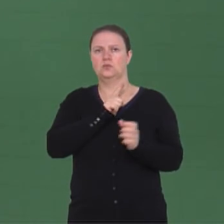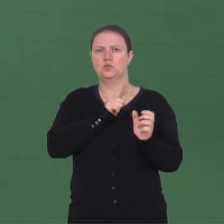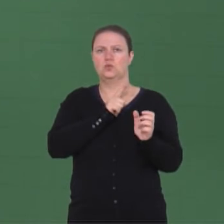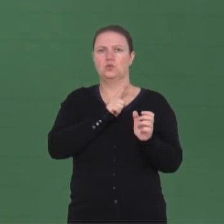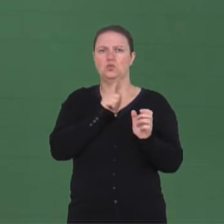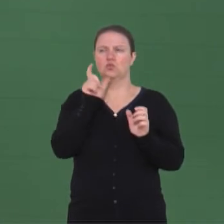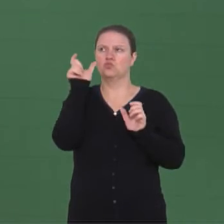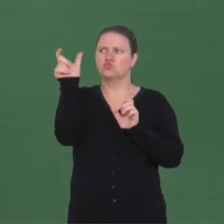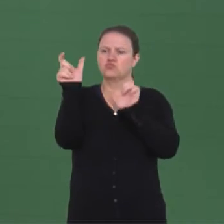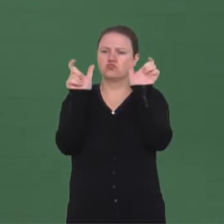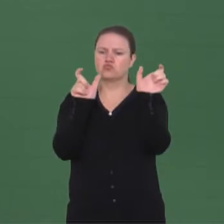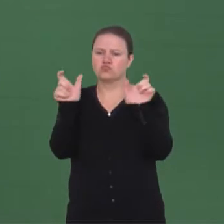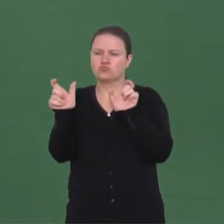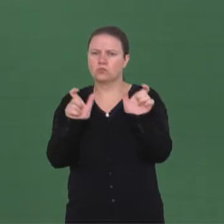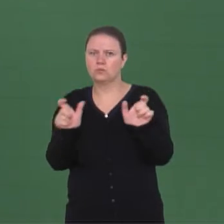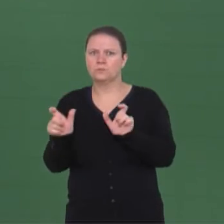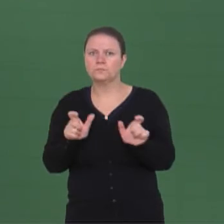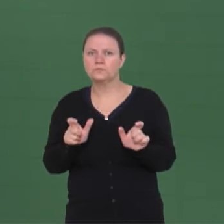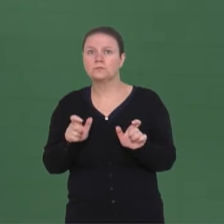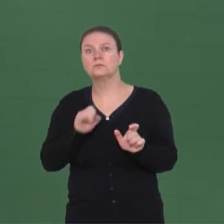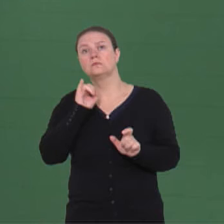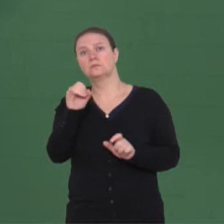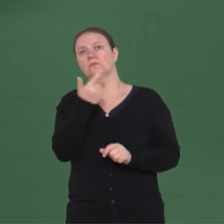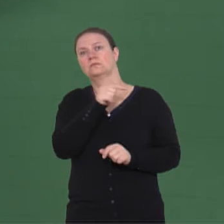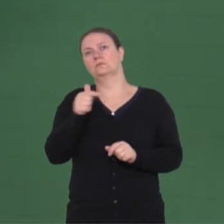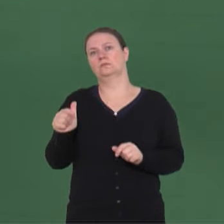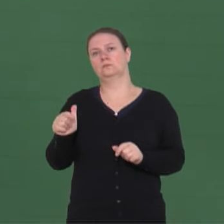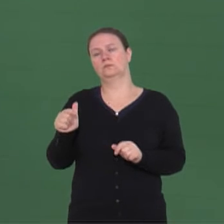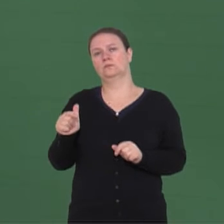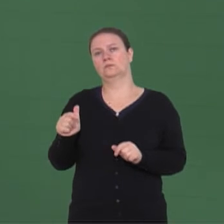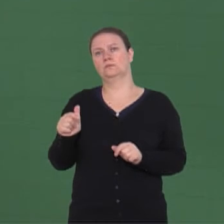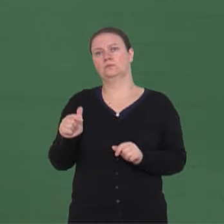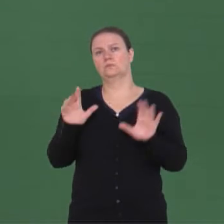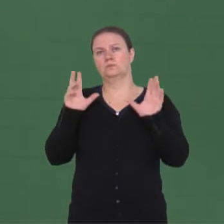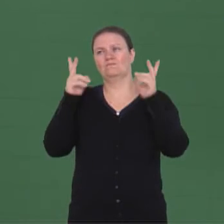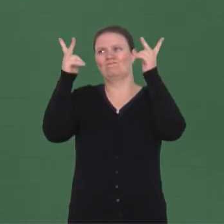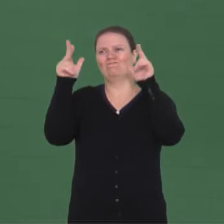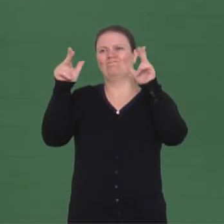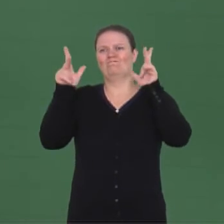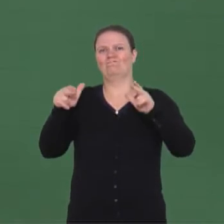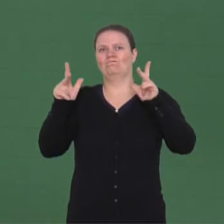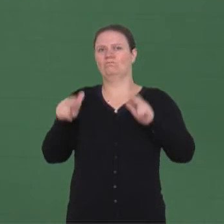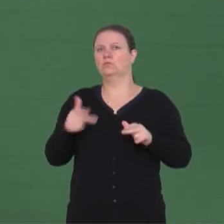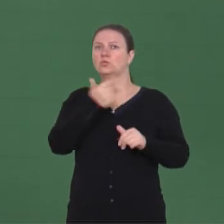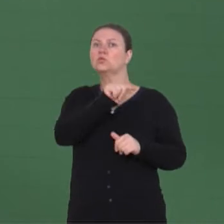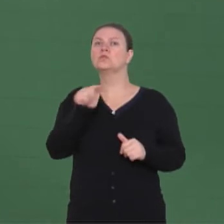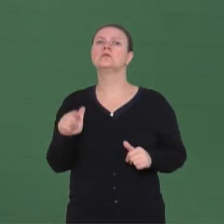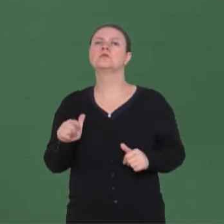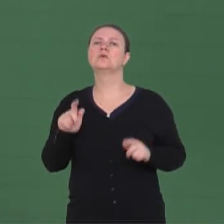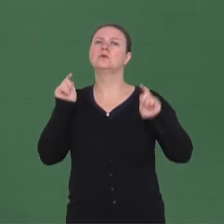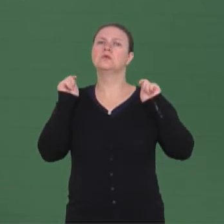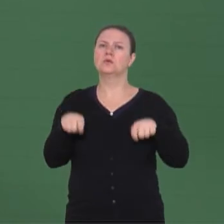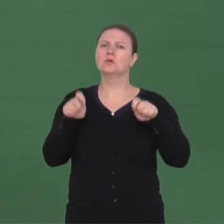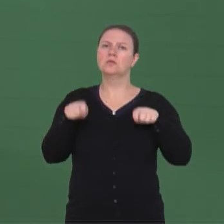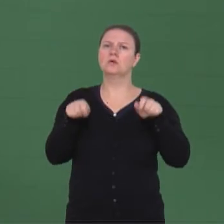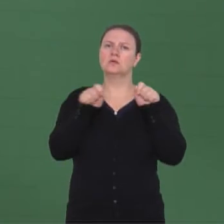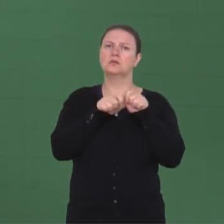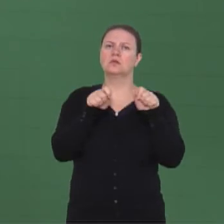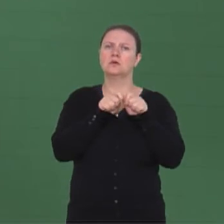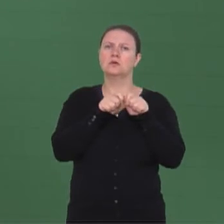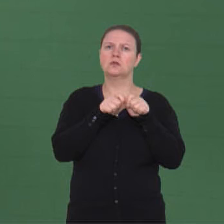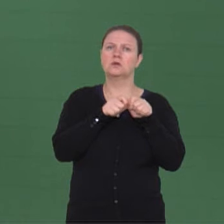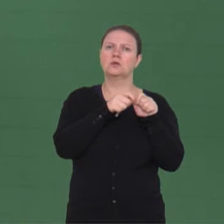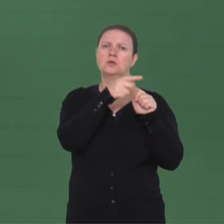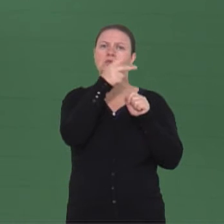é uma consequência. Quando você não tem o mesmo termo em todos, você pode fazer aos pares ou aos